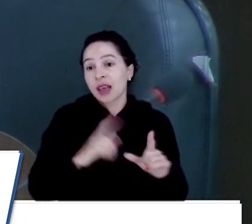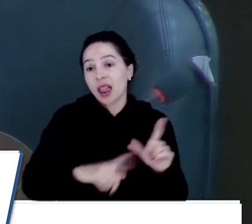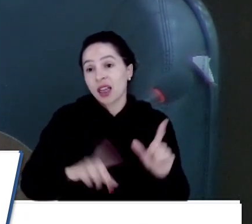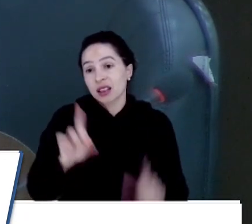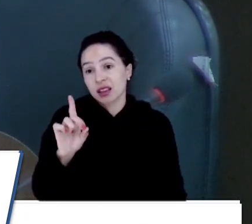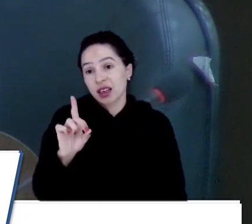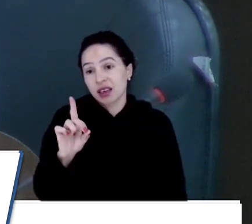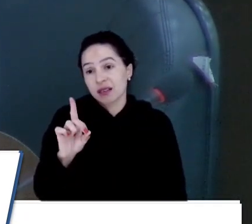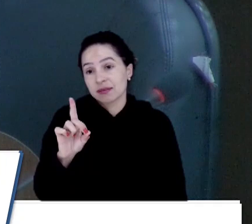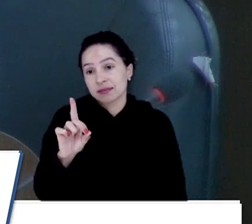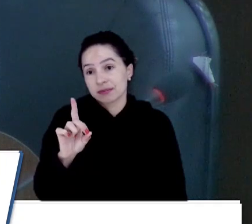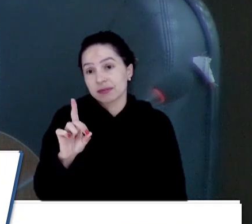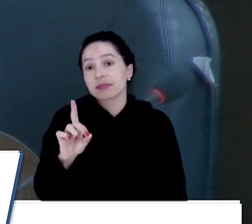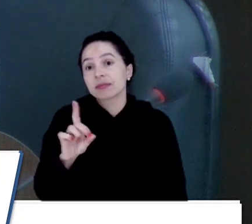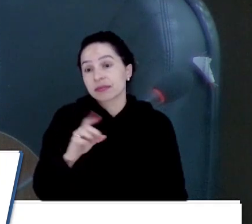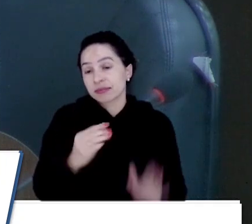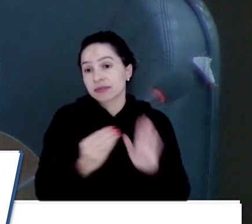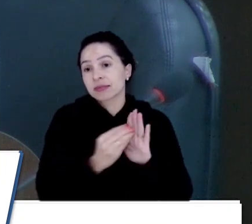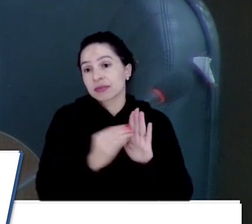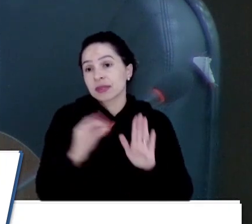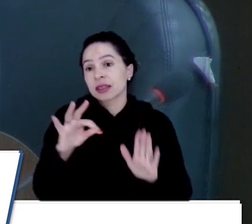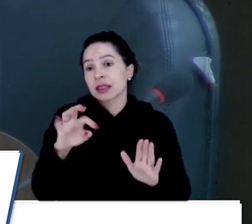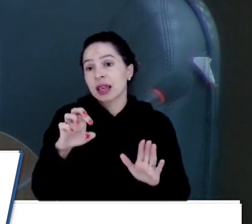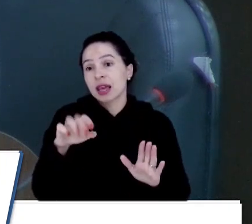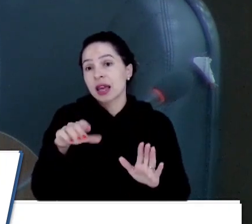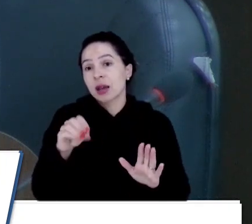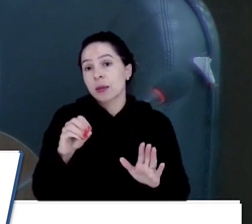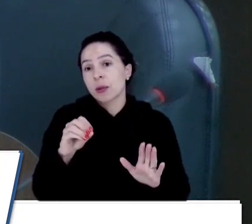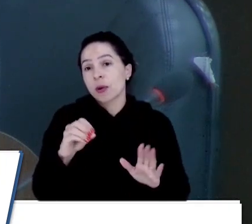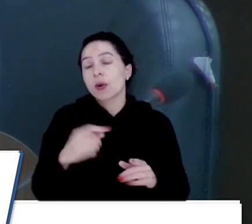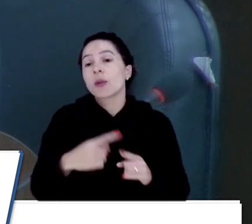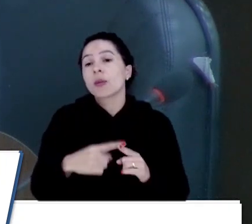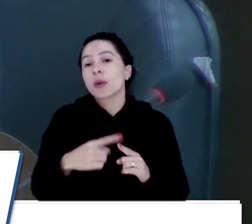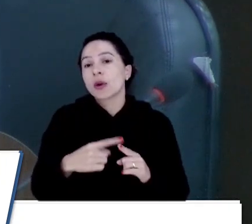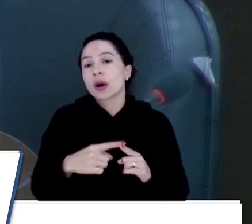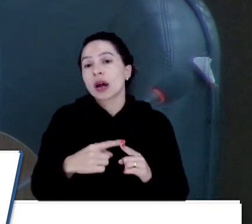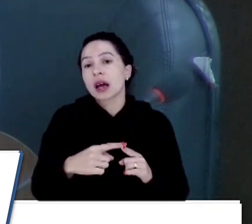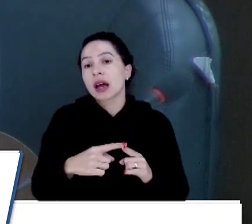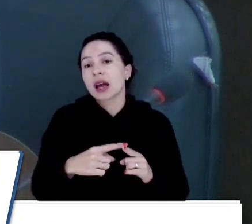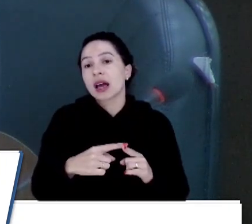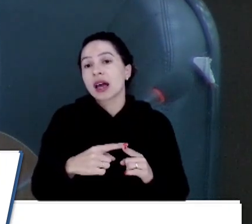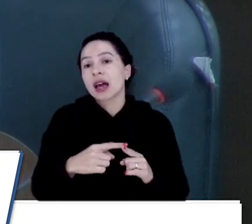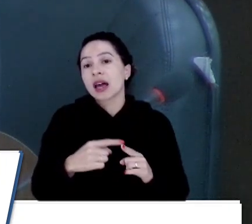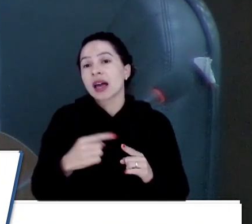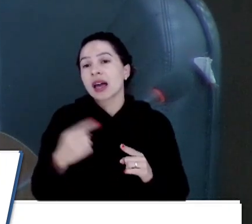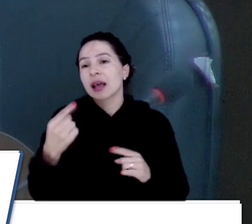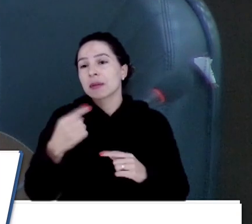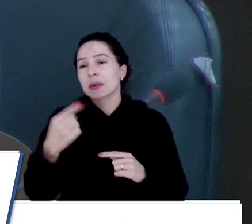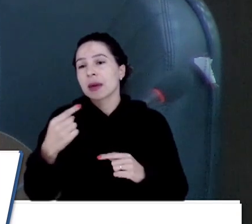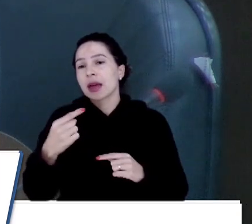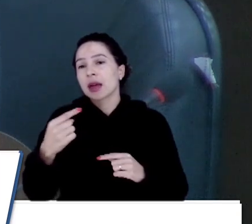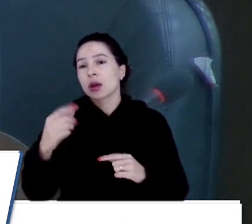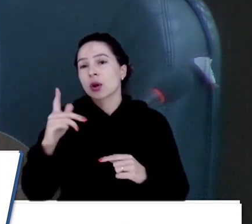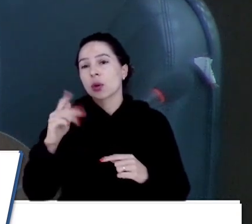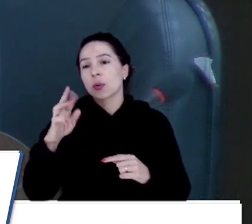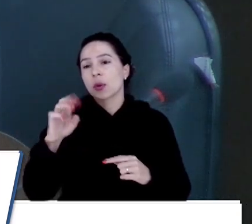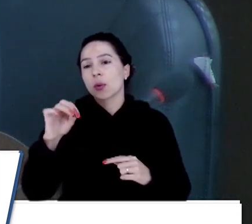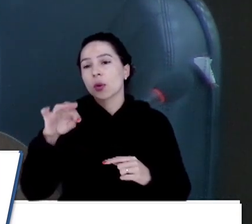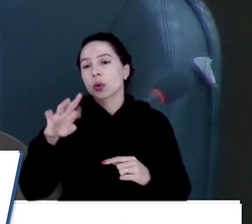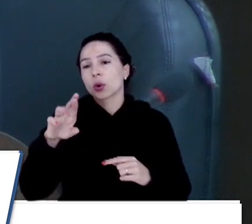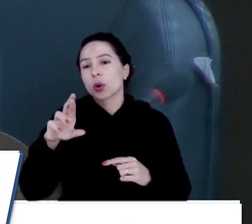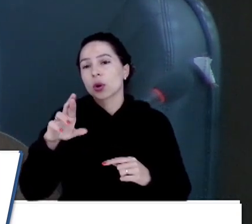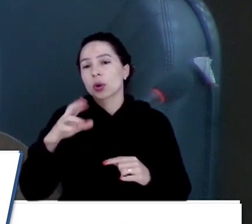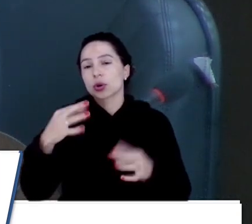do famigerado termo de... Porque não está na casa do primeiro promotoria de justiça de